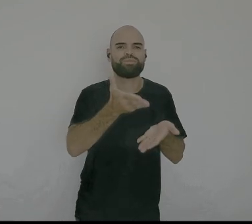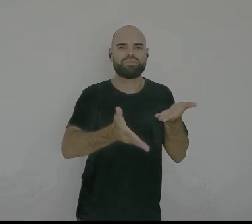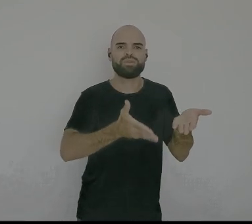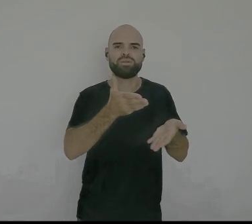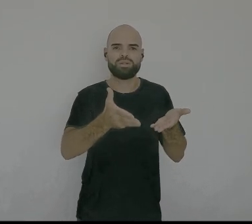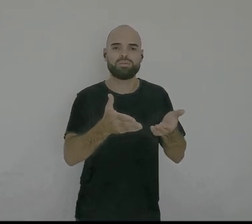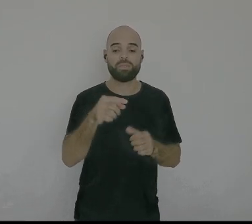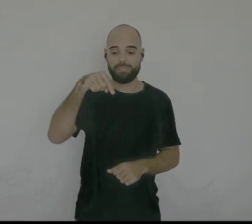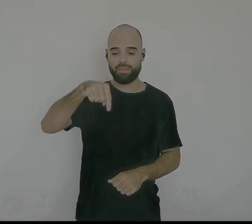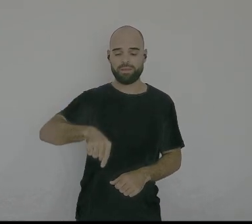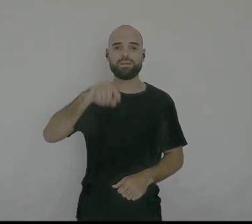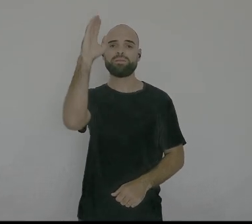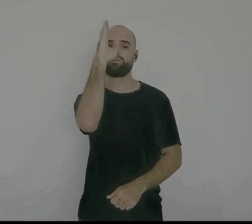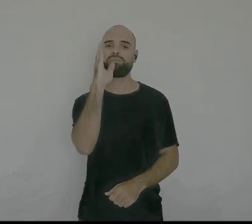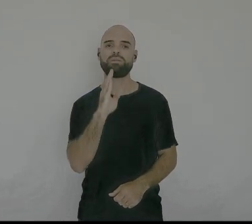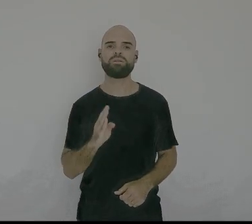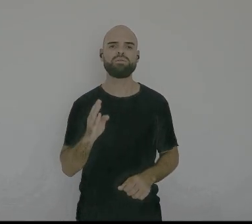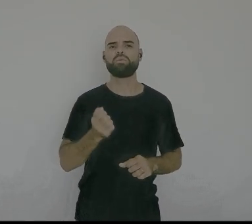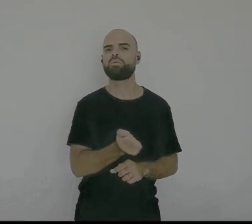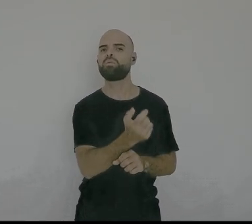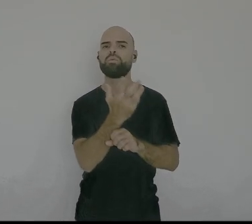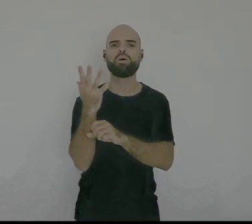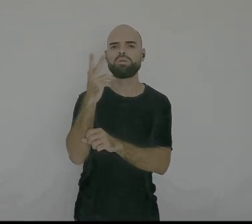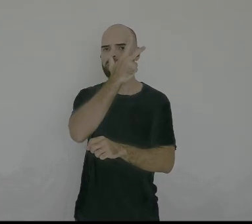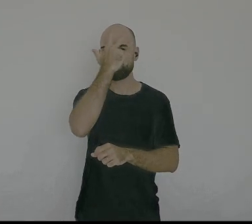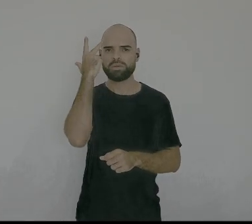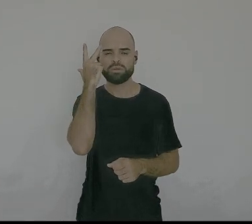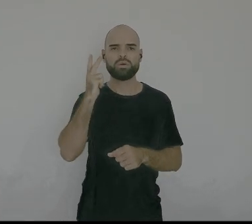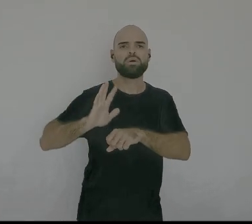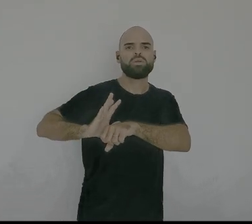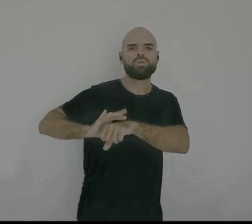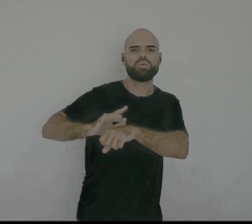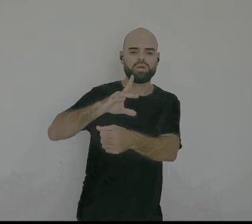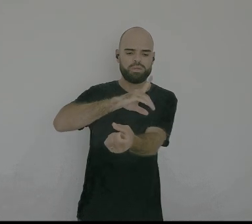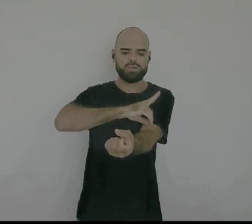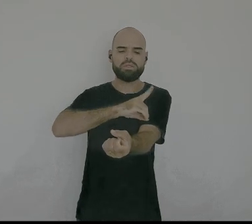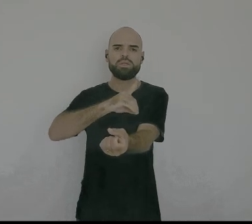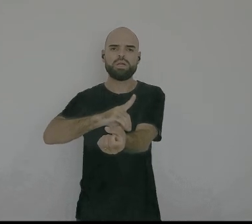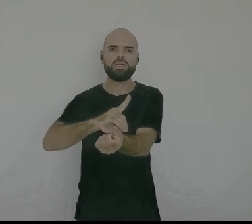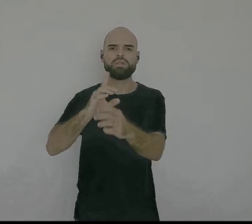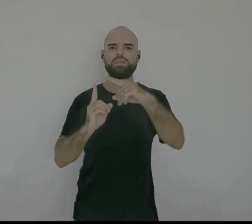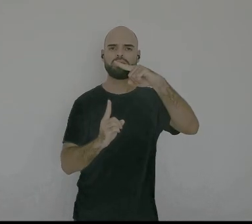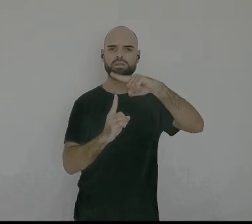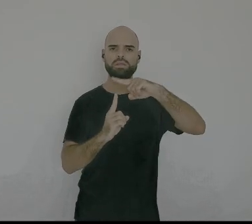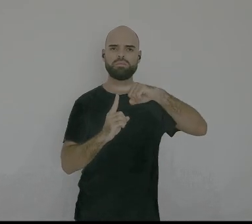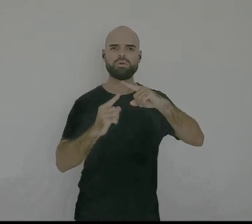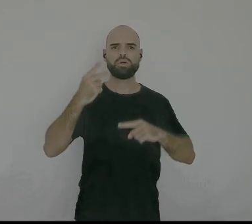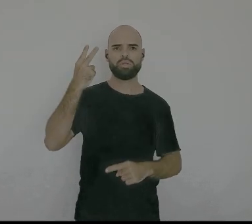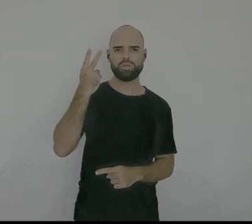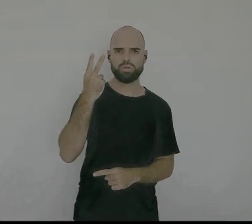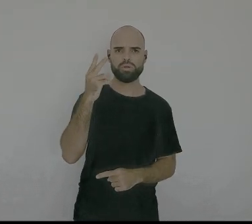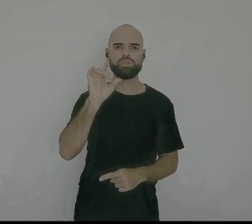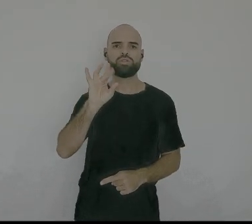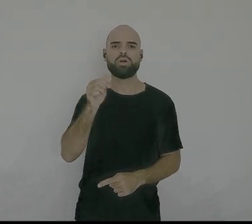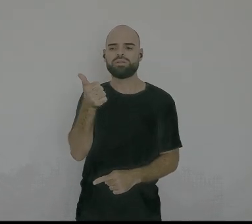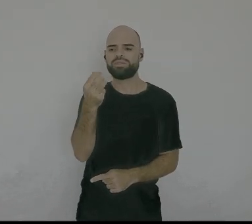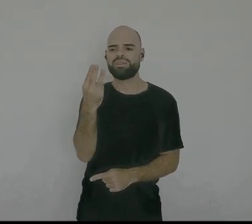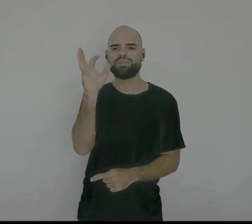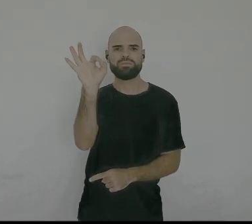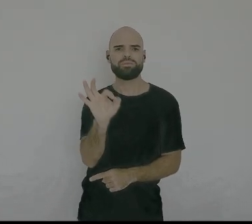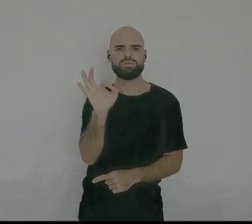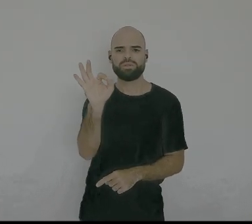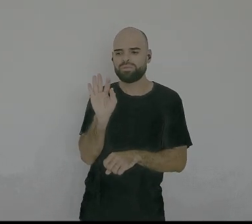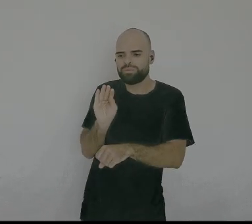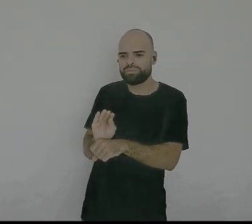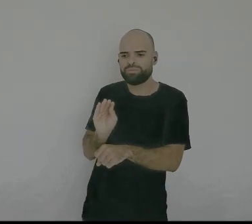adequado. E no Brasil, Somente 13% da população